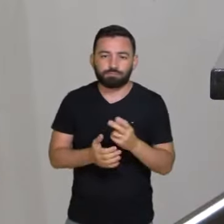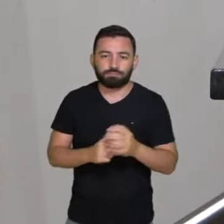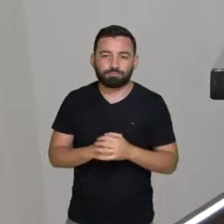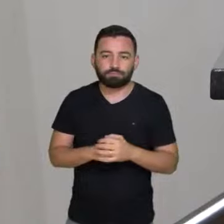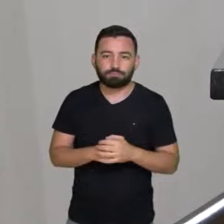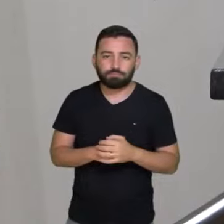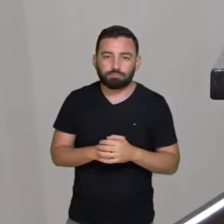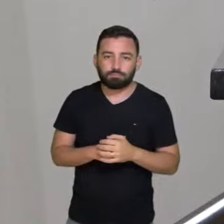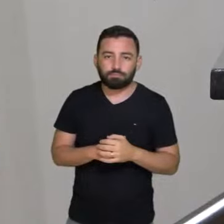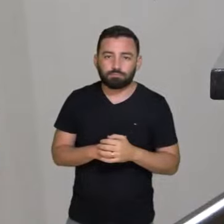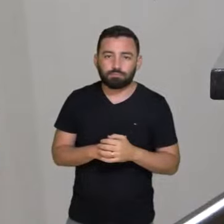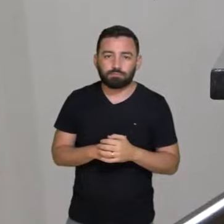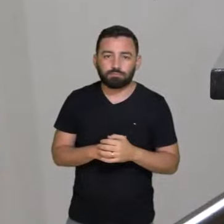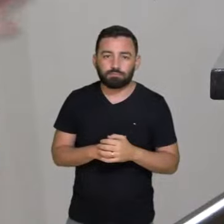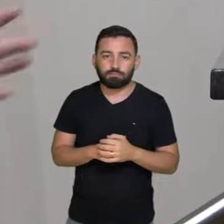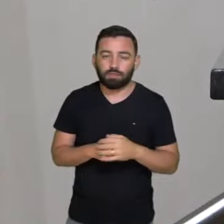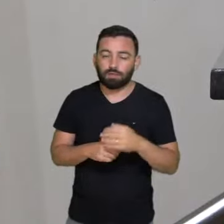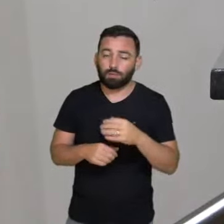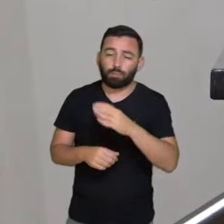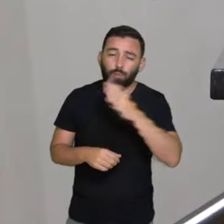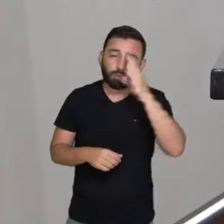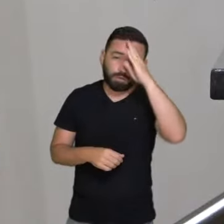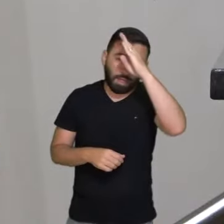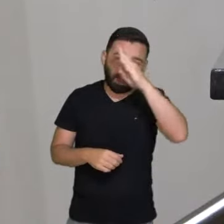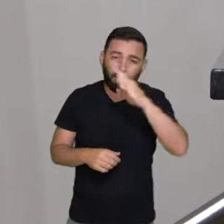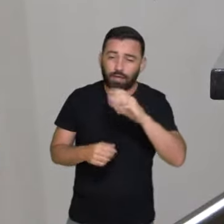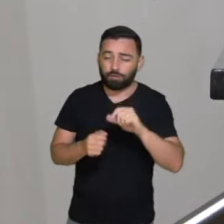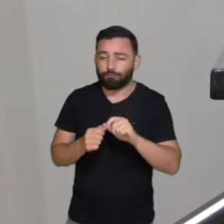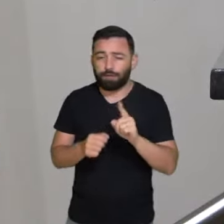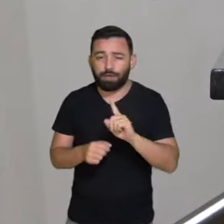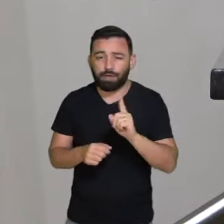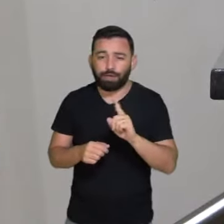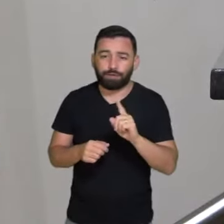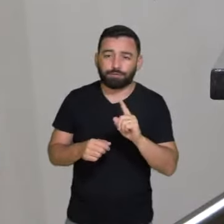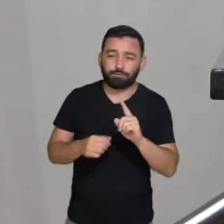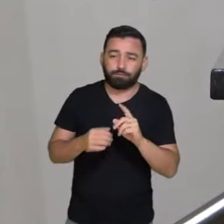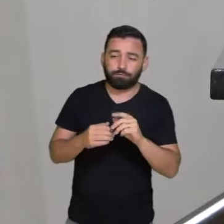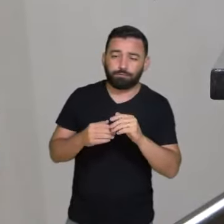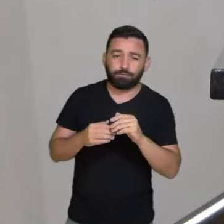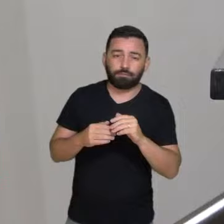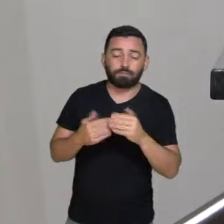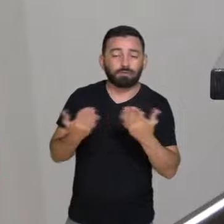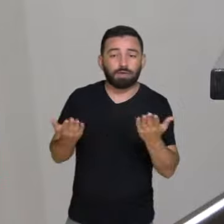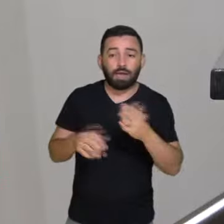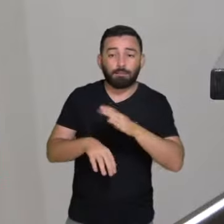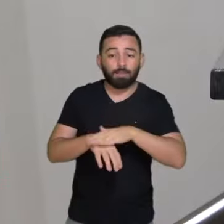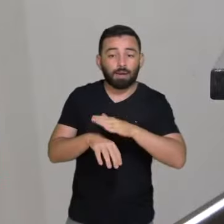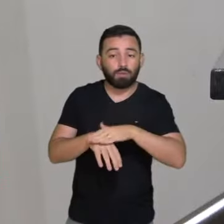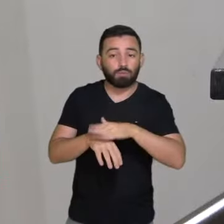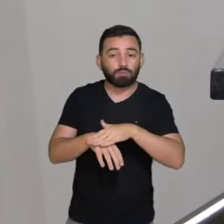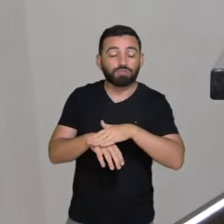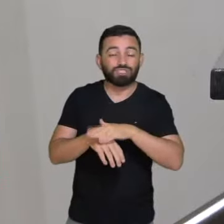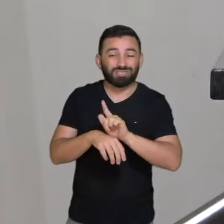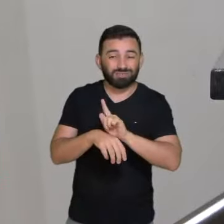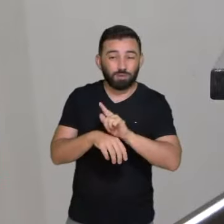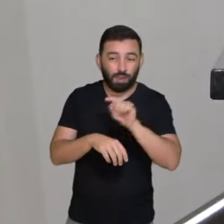daquilo que o Bolsonaro não fez o seu de fazer. Na gestão do Bolsonaro foram, em média,